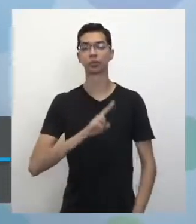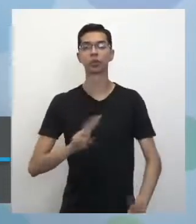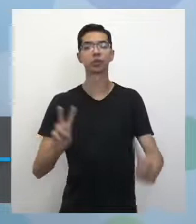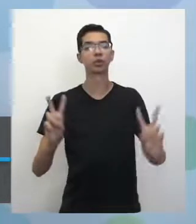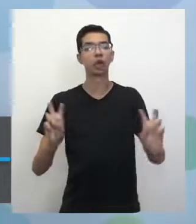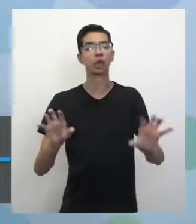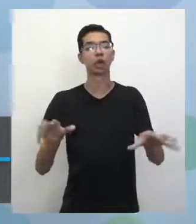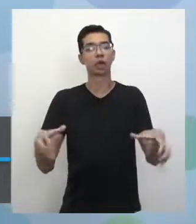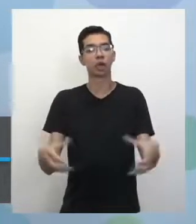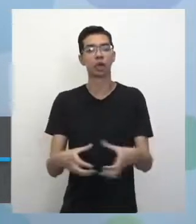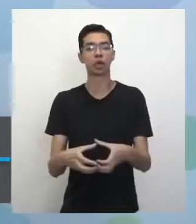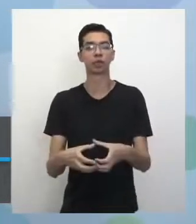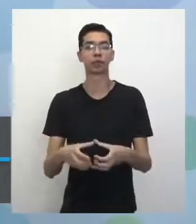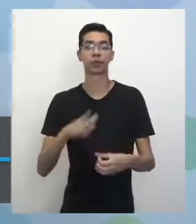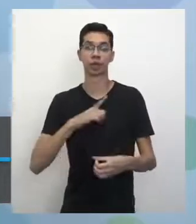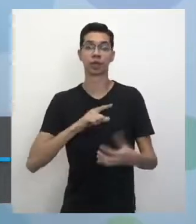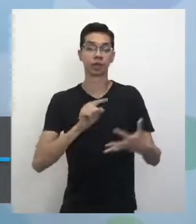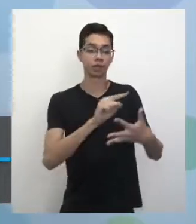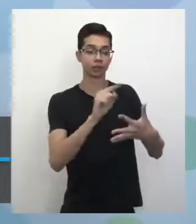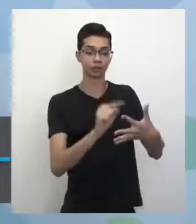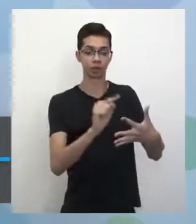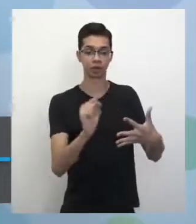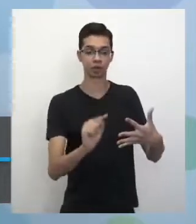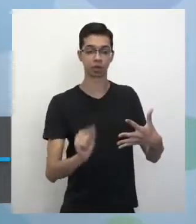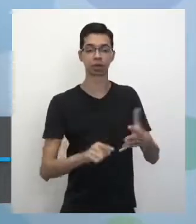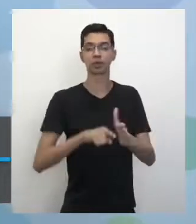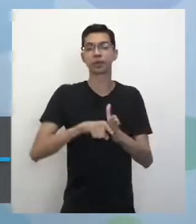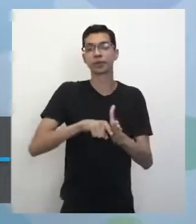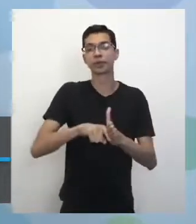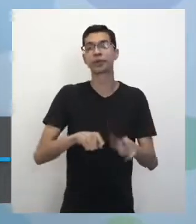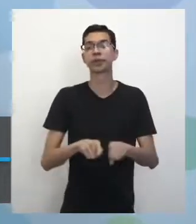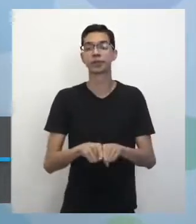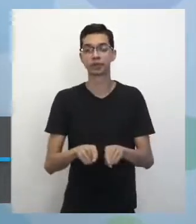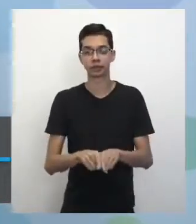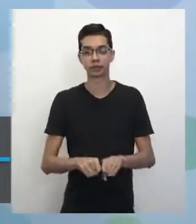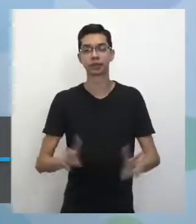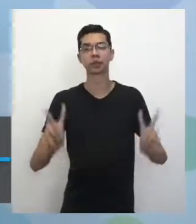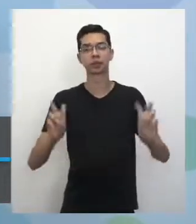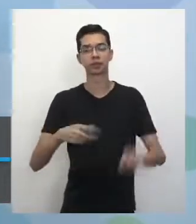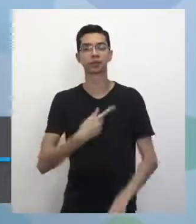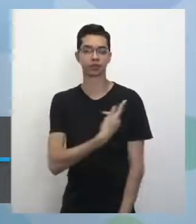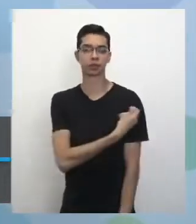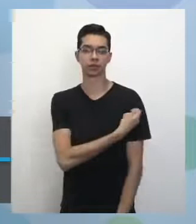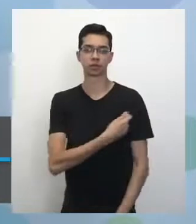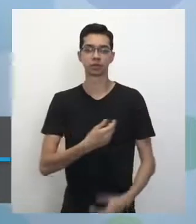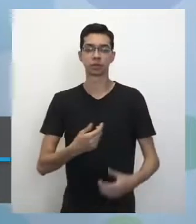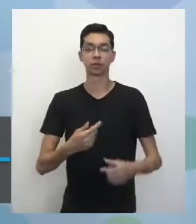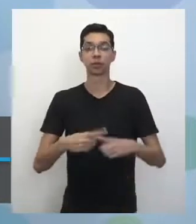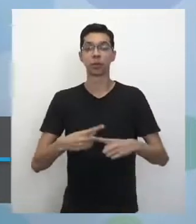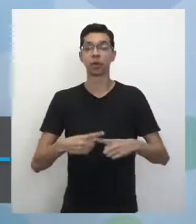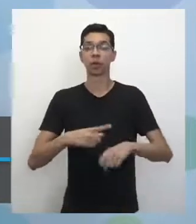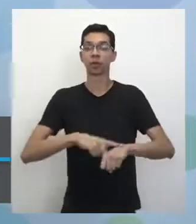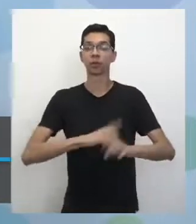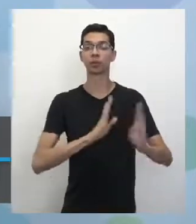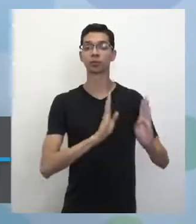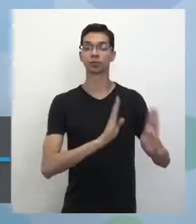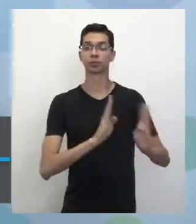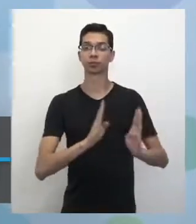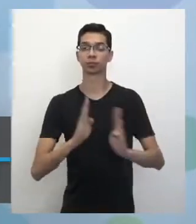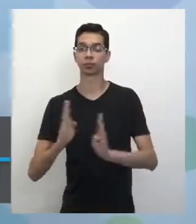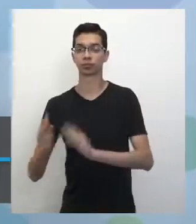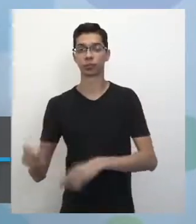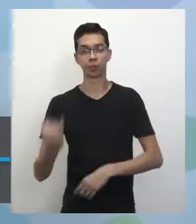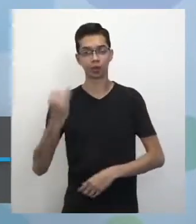aí, fazer hipóteses, né, experimentar. Aí vem a experimentação da vacina, que as fases muito importantes, né? Exato, fase 1,